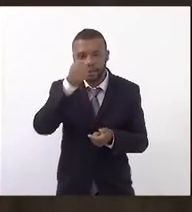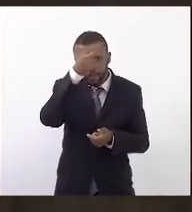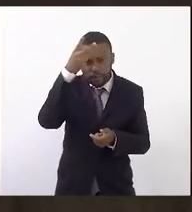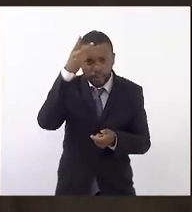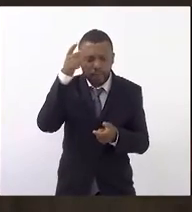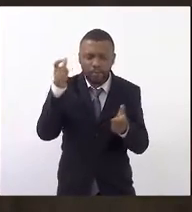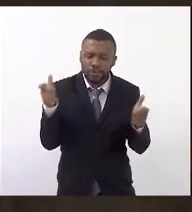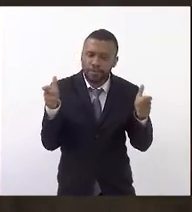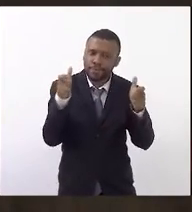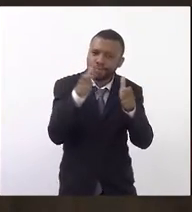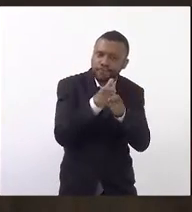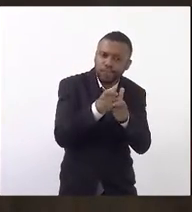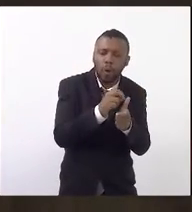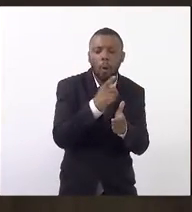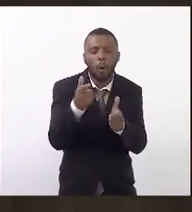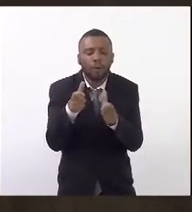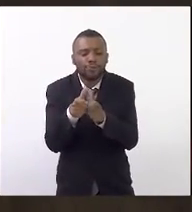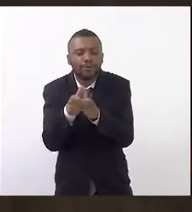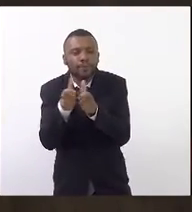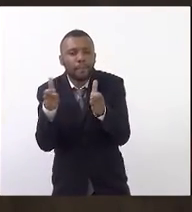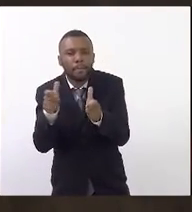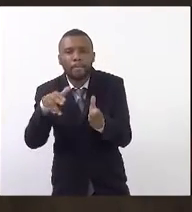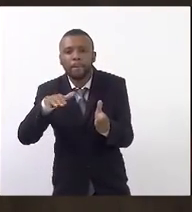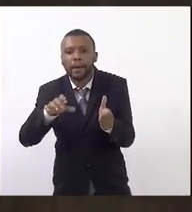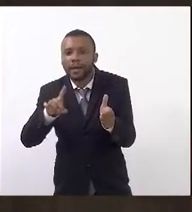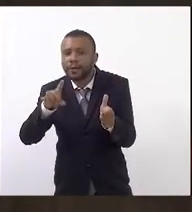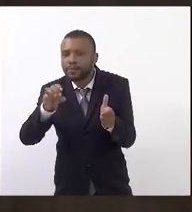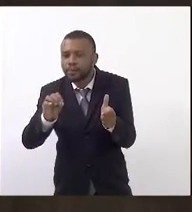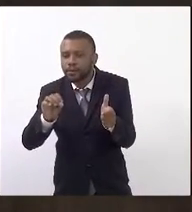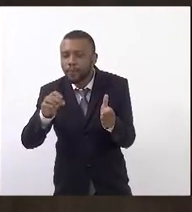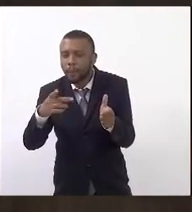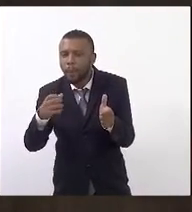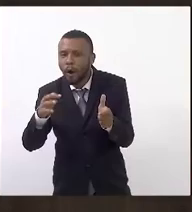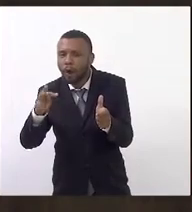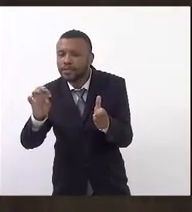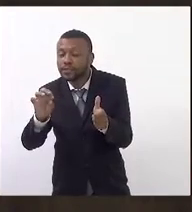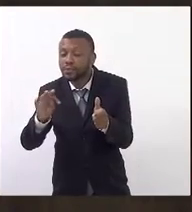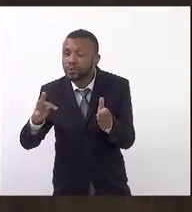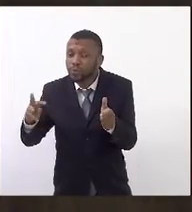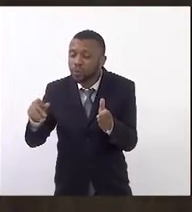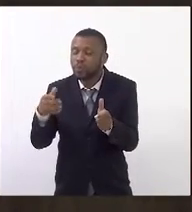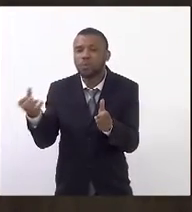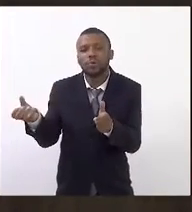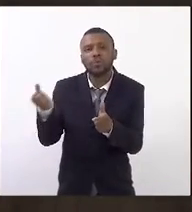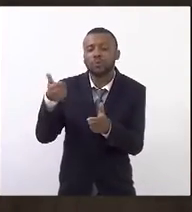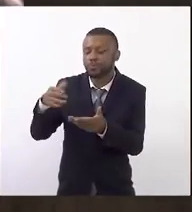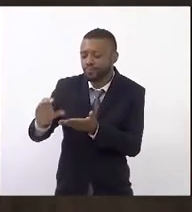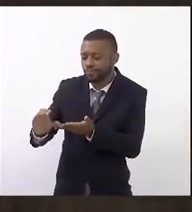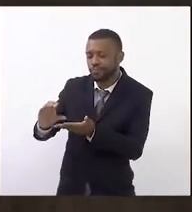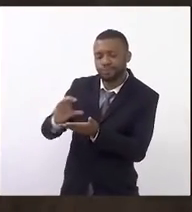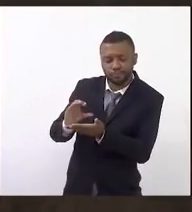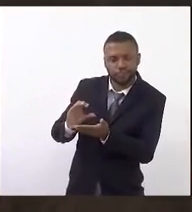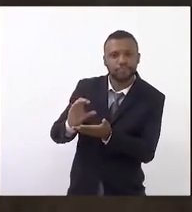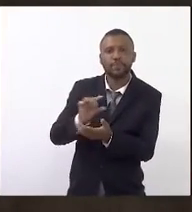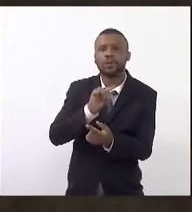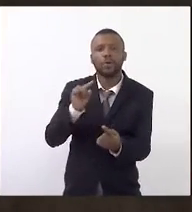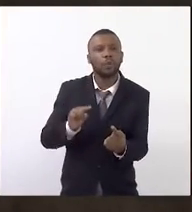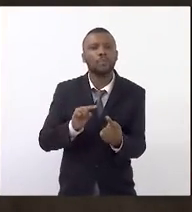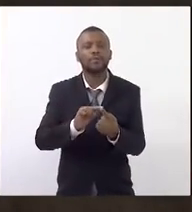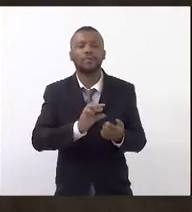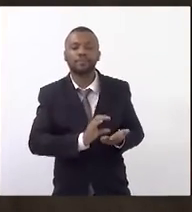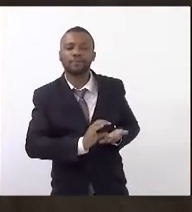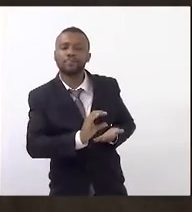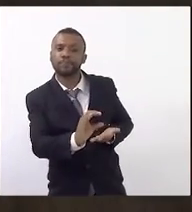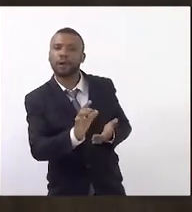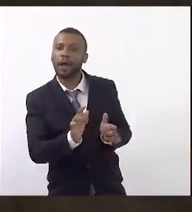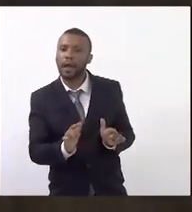porte, praticamente todos os recursos do fundo da LES disponíveis estão sendo destinados a esse tipo